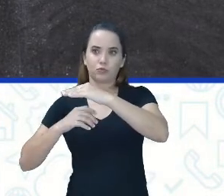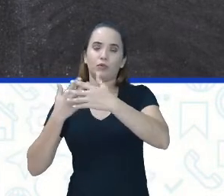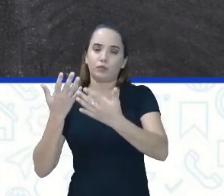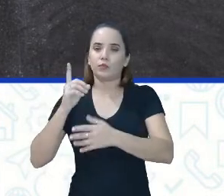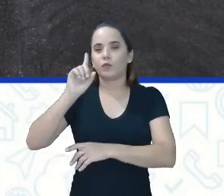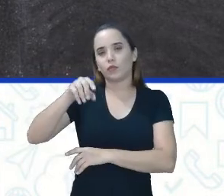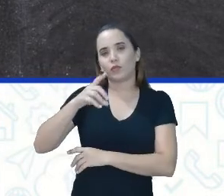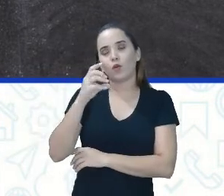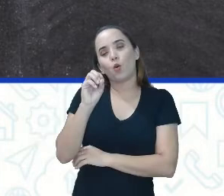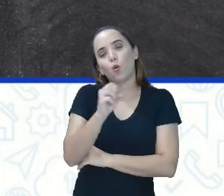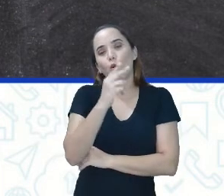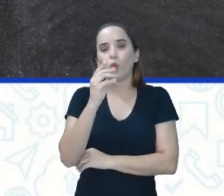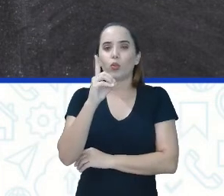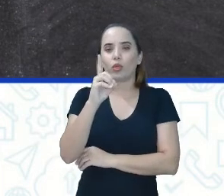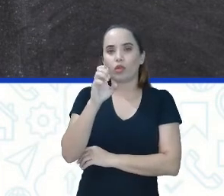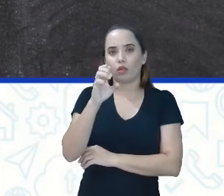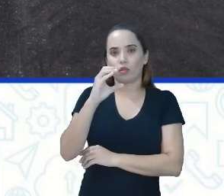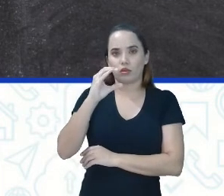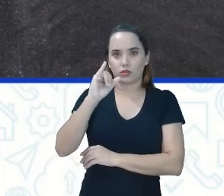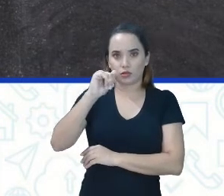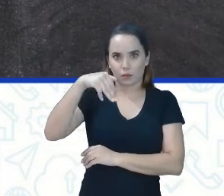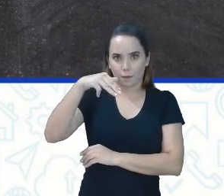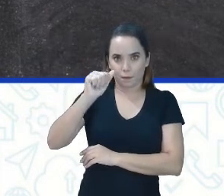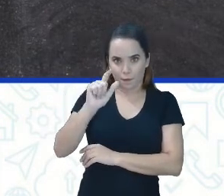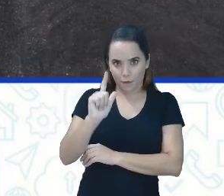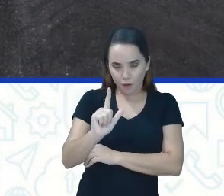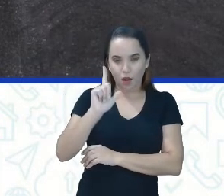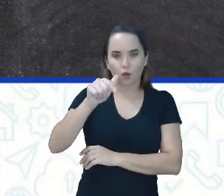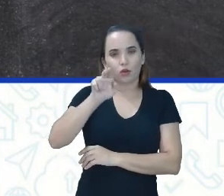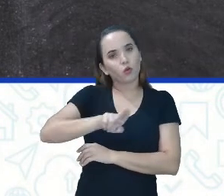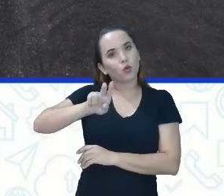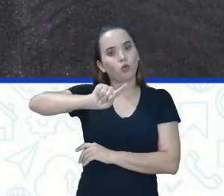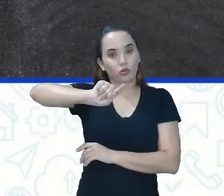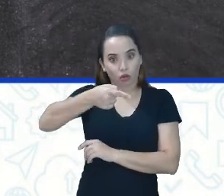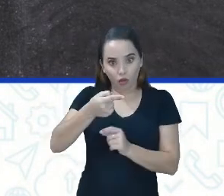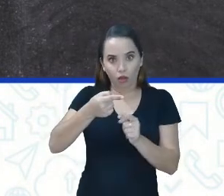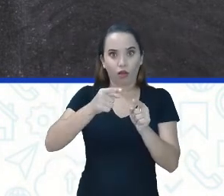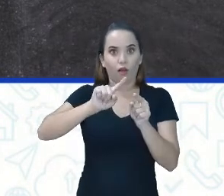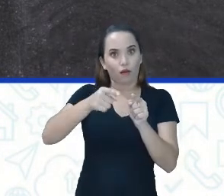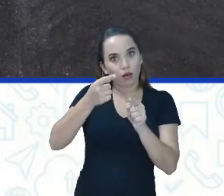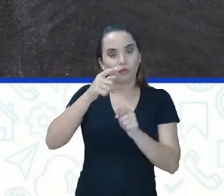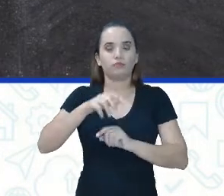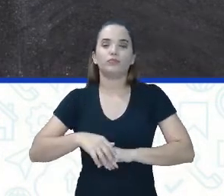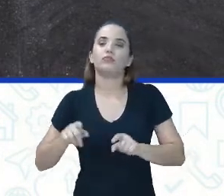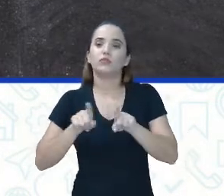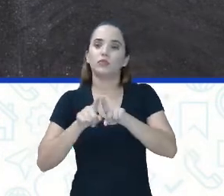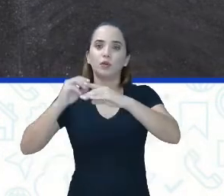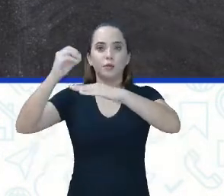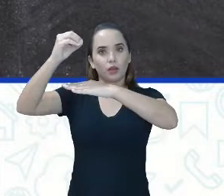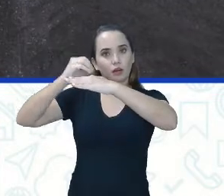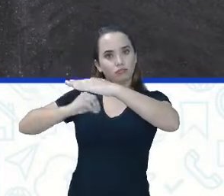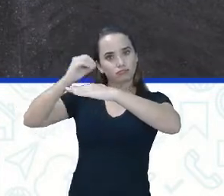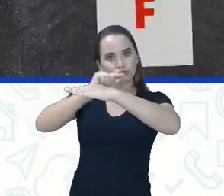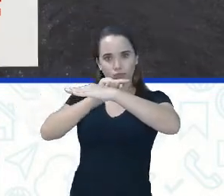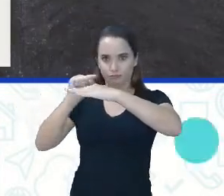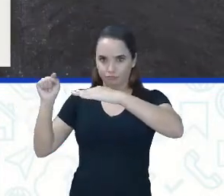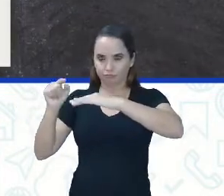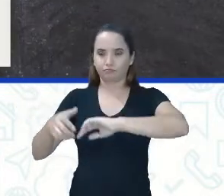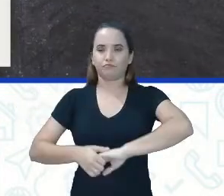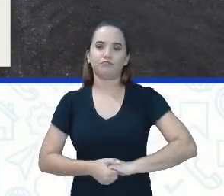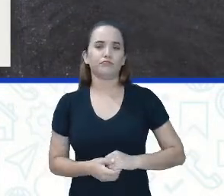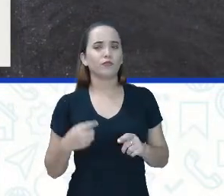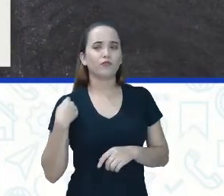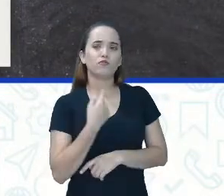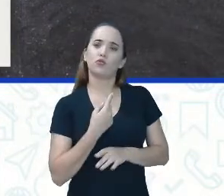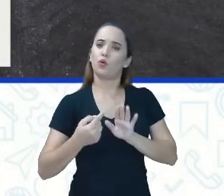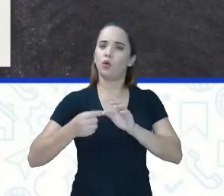decimal, que é aquele número quebradinho com a vírgula, que a gente costuma dizer, e o número na forma fracionária, tá certo? E a gente acabou